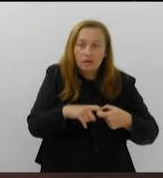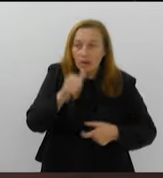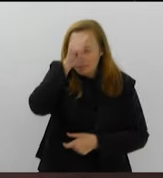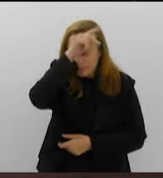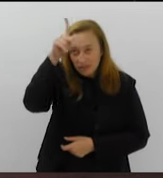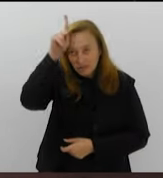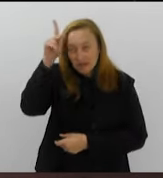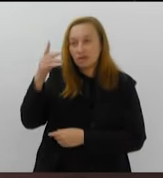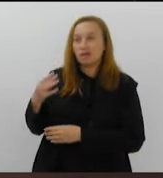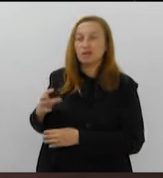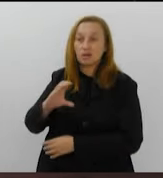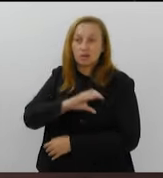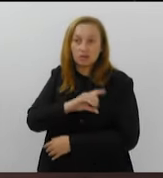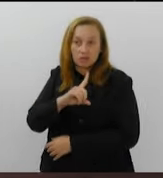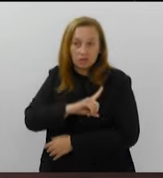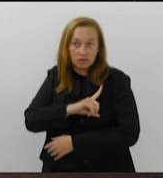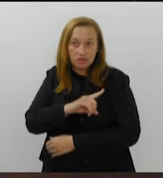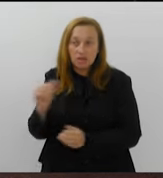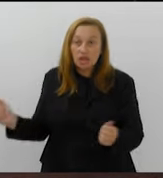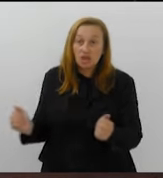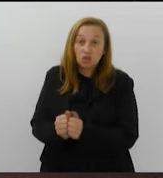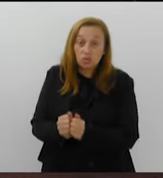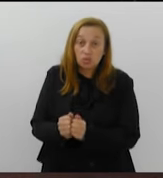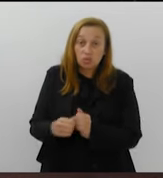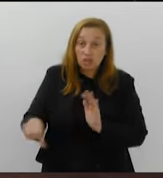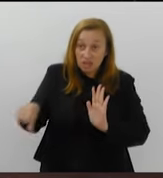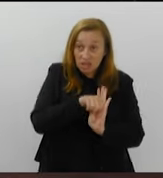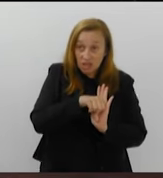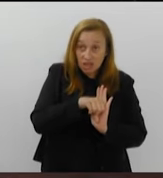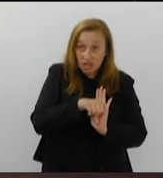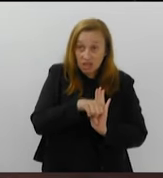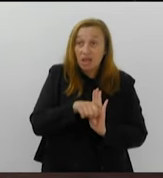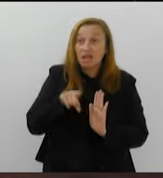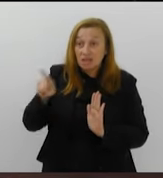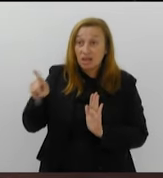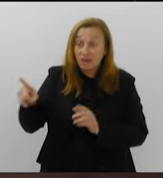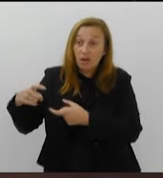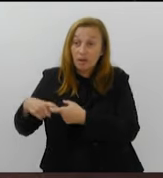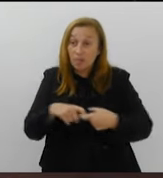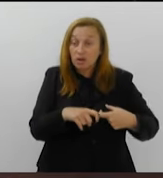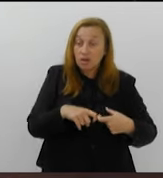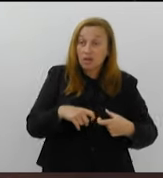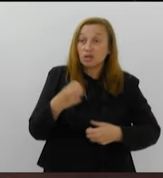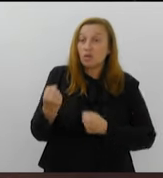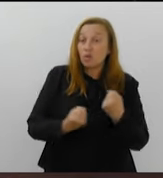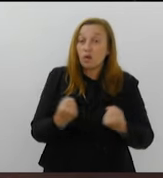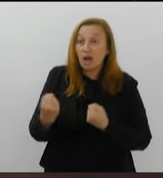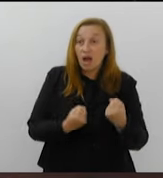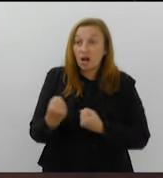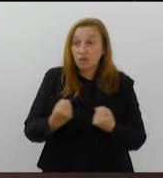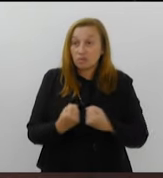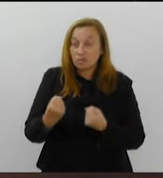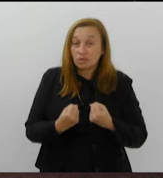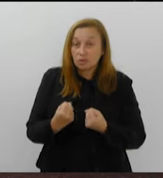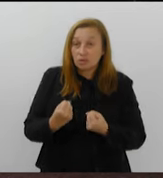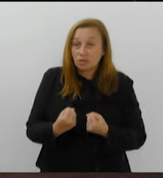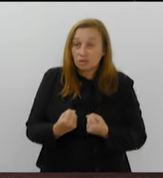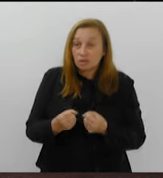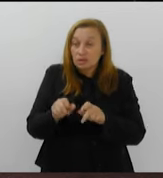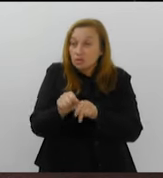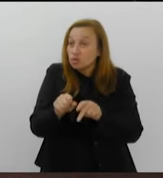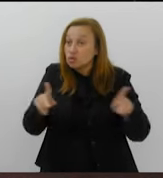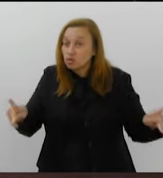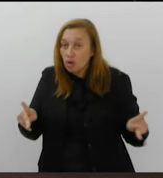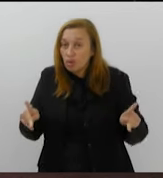Duque de Caxias, que é dessa máfia, estava lá rebocando o carro do trabalhador que estava no shopping. Vergonha, recebi